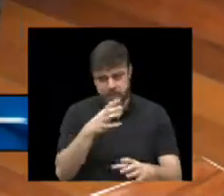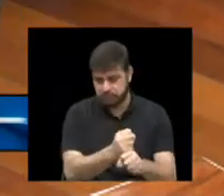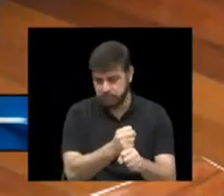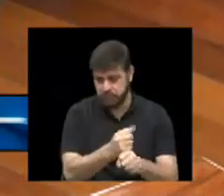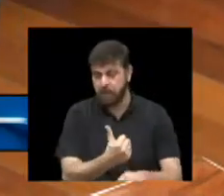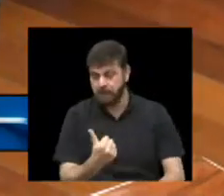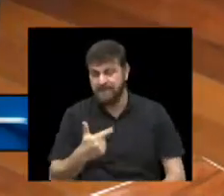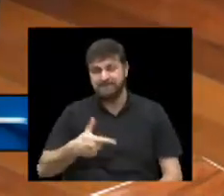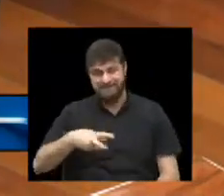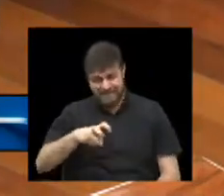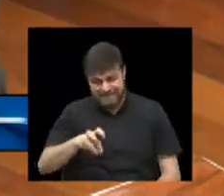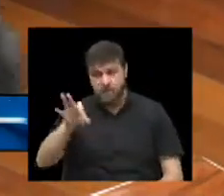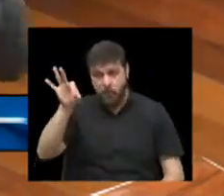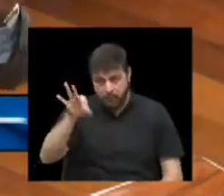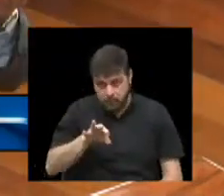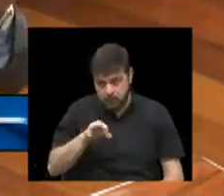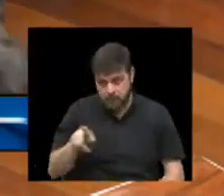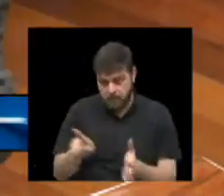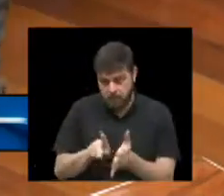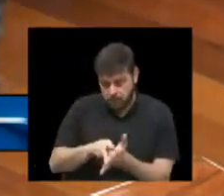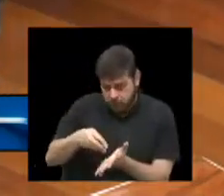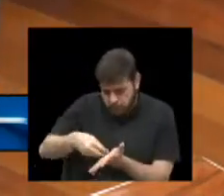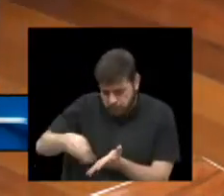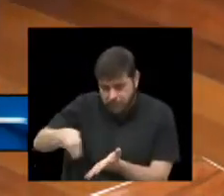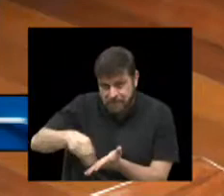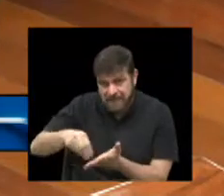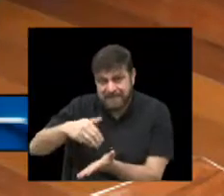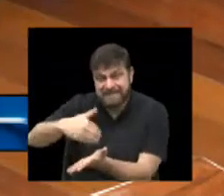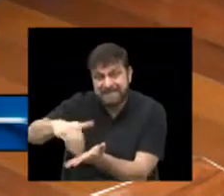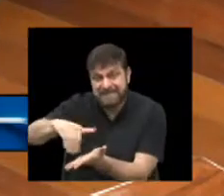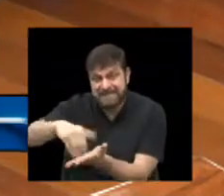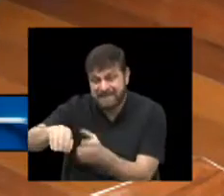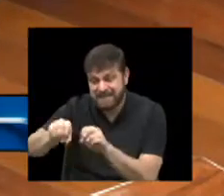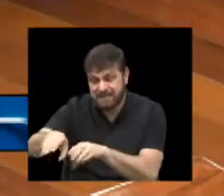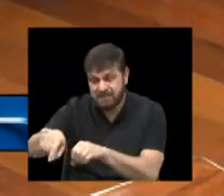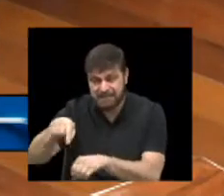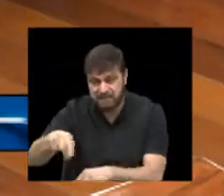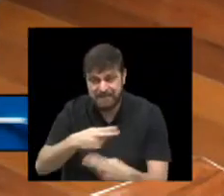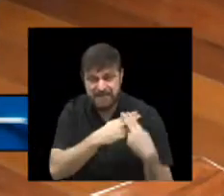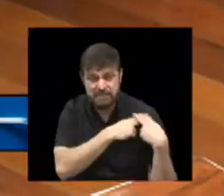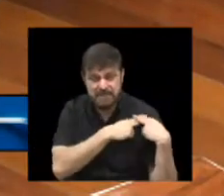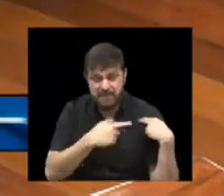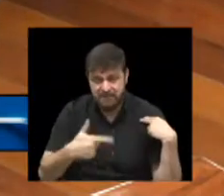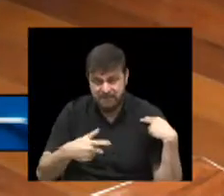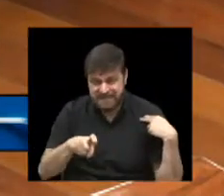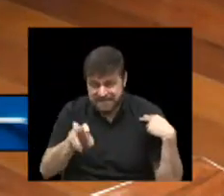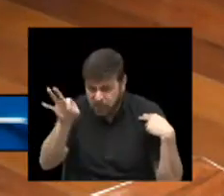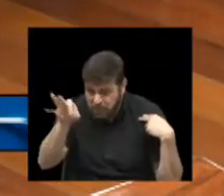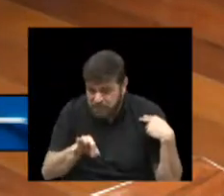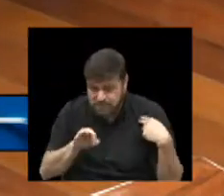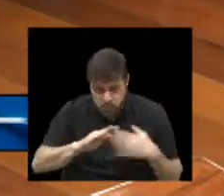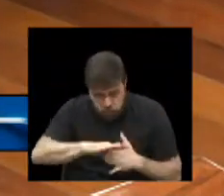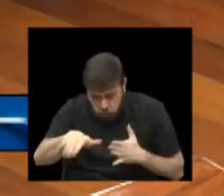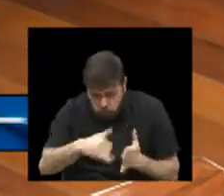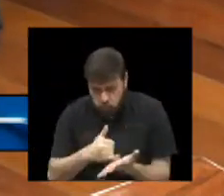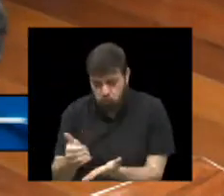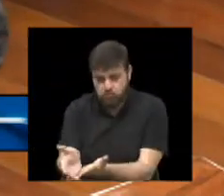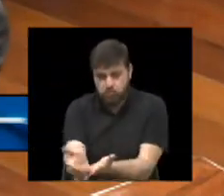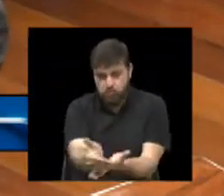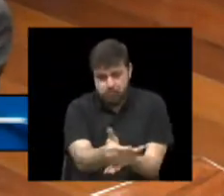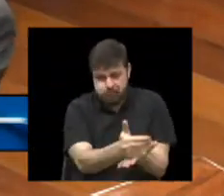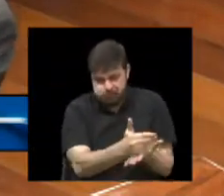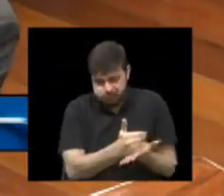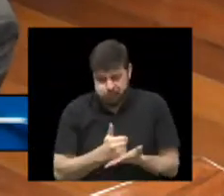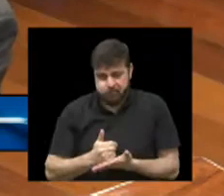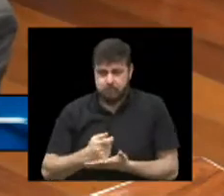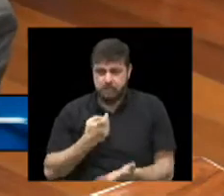meio, 25% é alocado para a educação. E o aumento do número de creches sai desse mesmo percentual. Então, vereadora, não